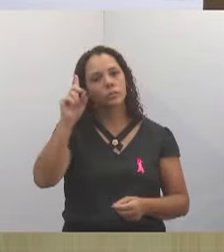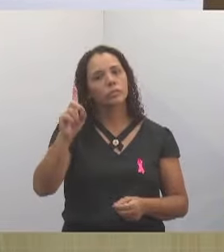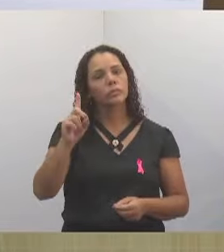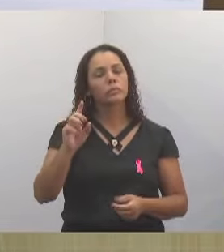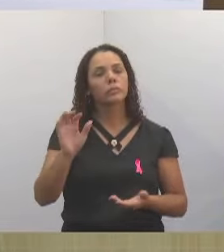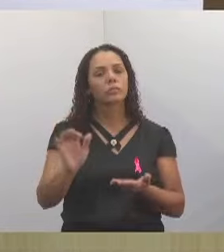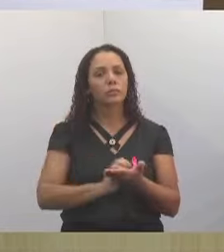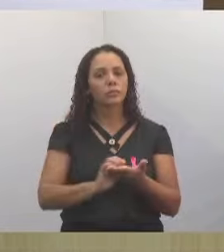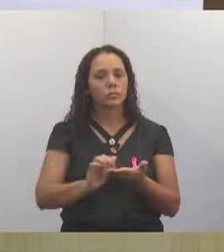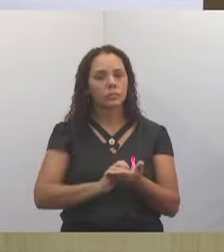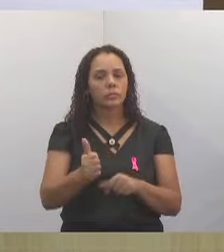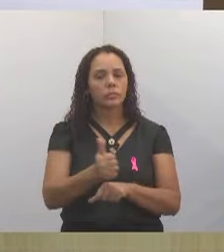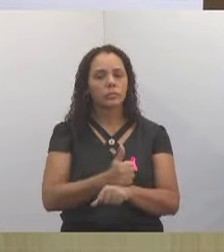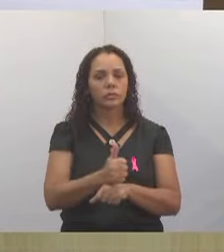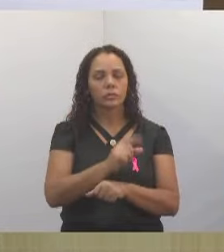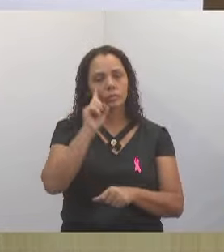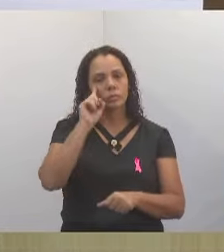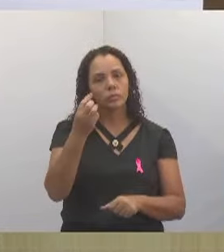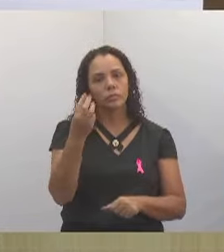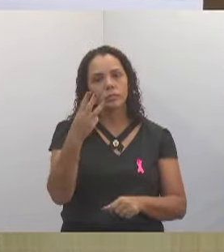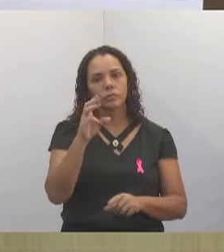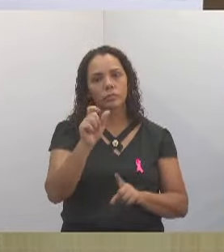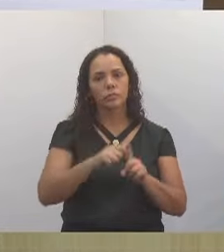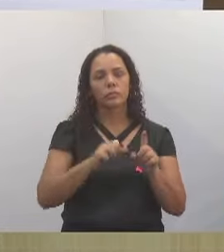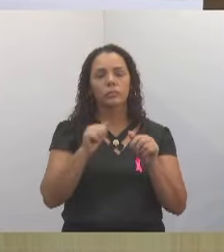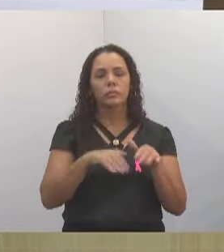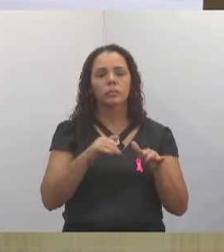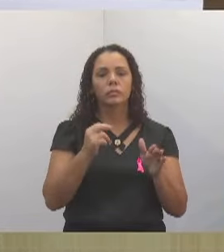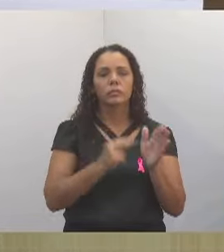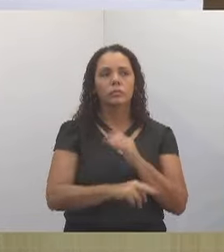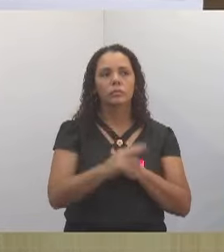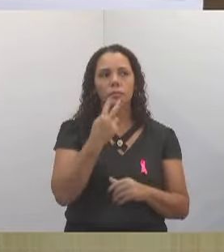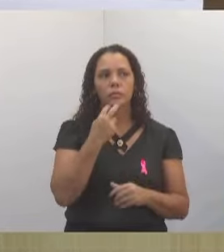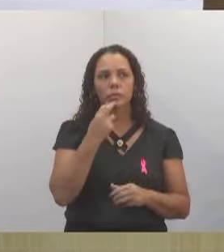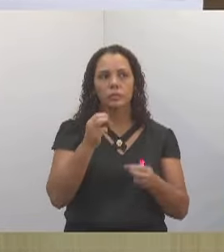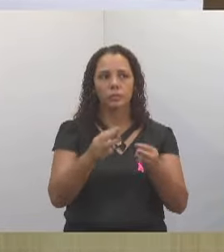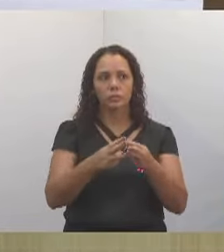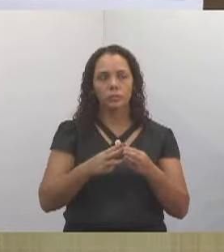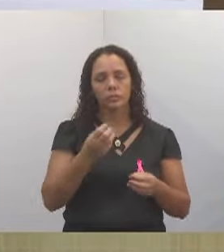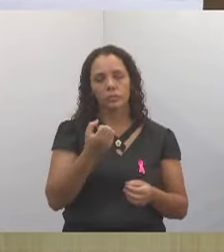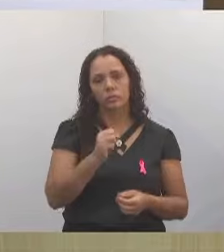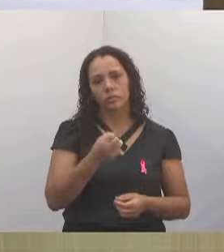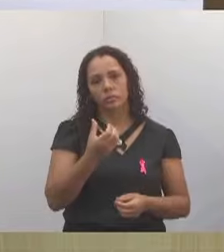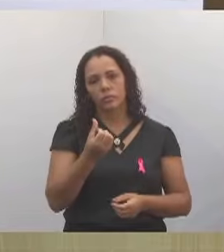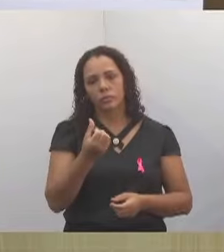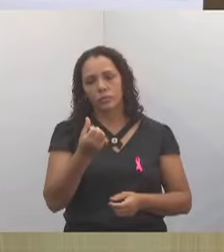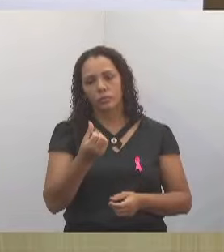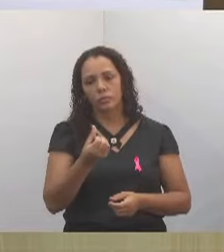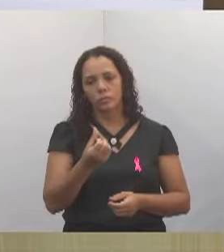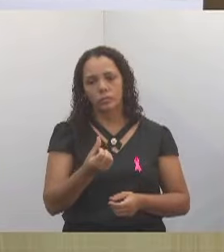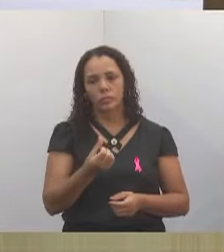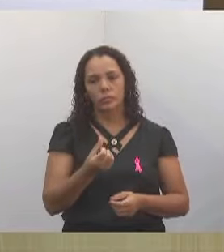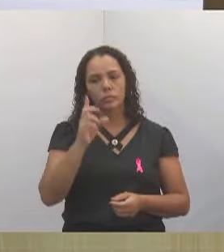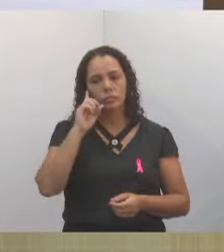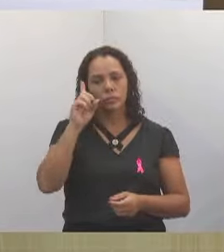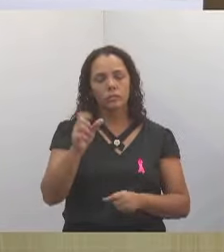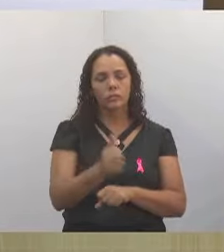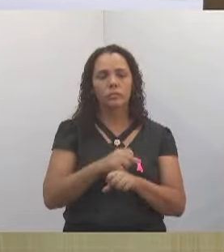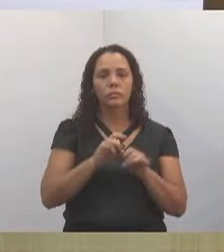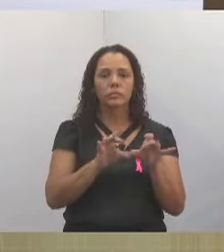da Secretária, 30 de setembro. Autoria, Valmir do Parque Meia Lua. Moção 786, registro transcurso Dia do